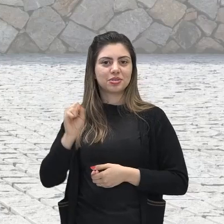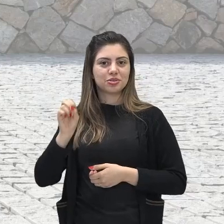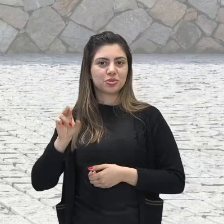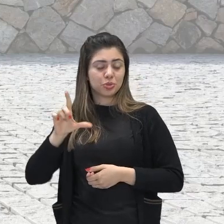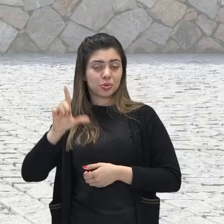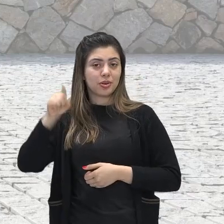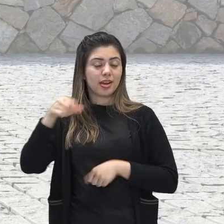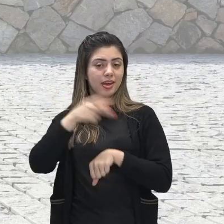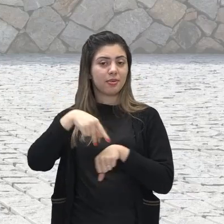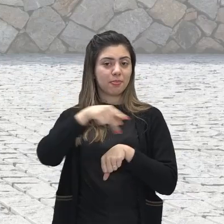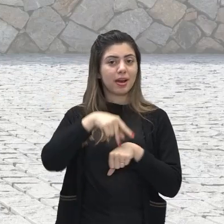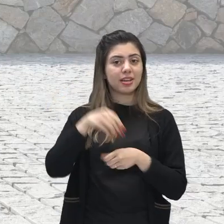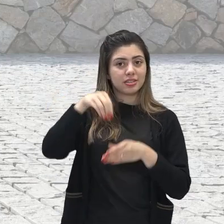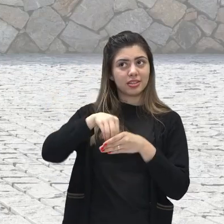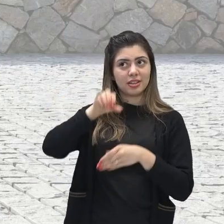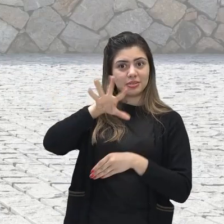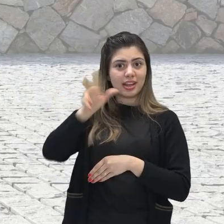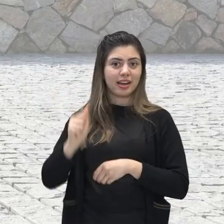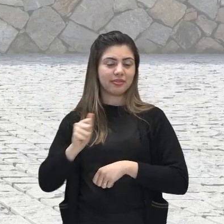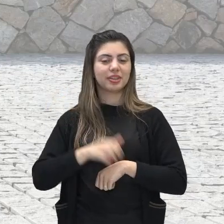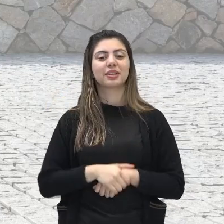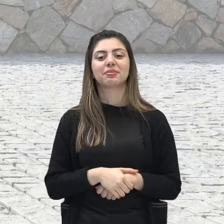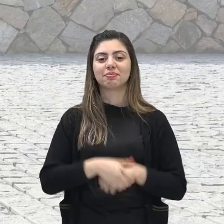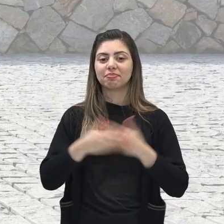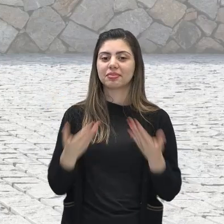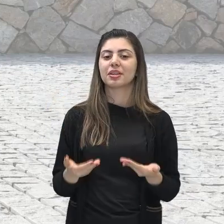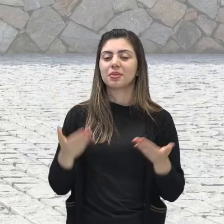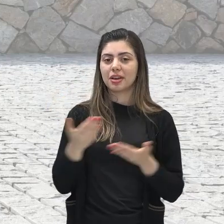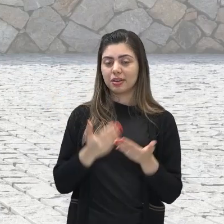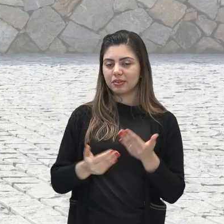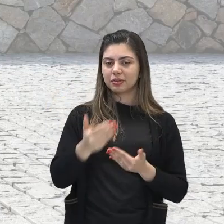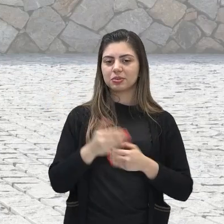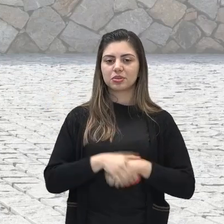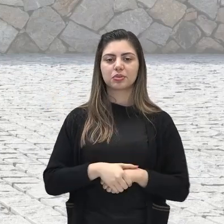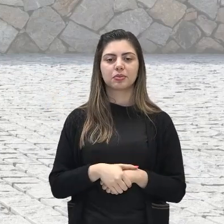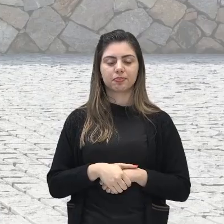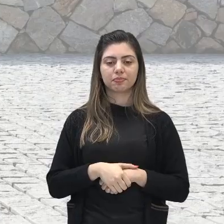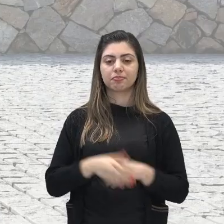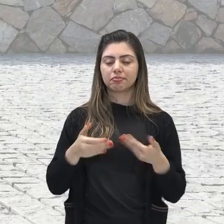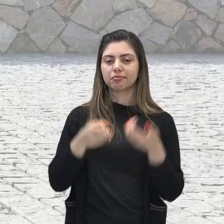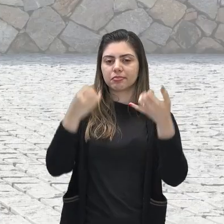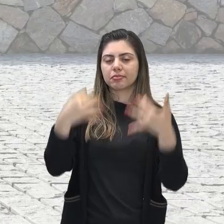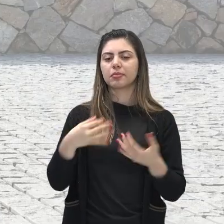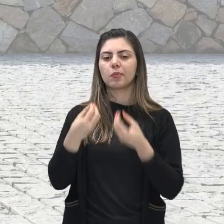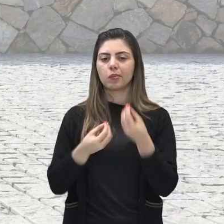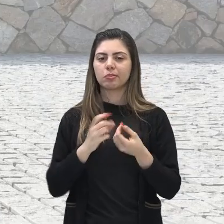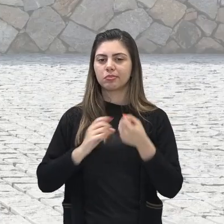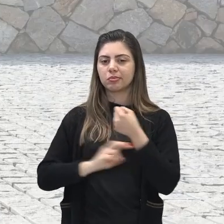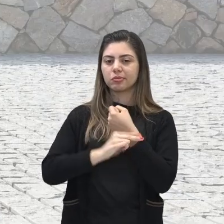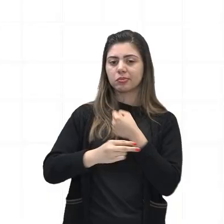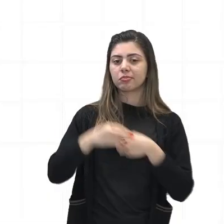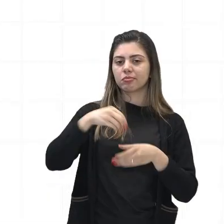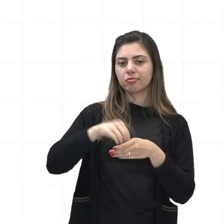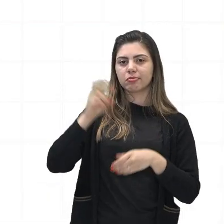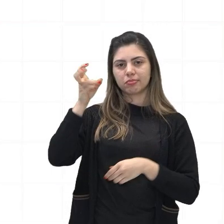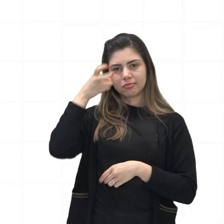um país dentro do continente africano, tá bom? Então vamos lá, continuando, falando um pouco sobre esse impacto cultural dentro da